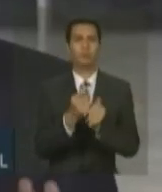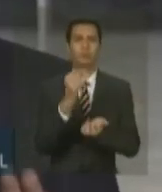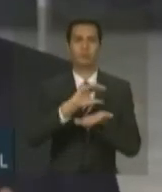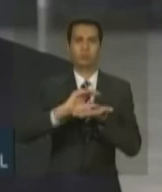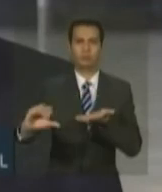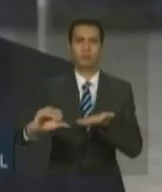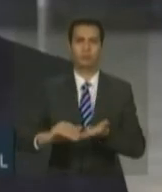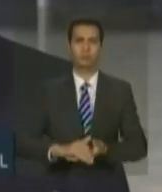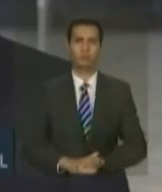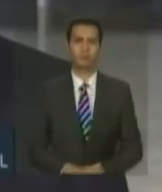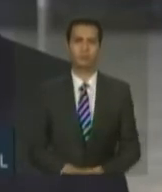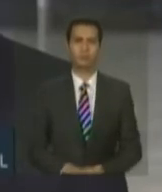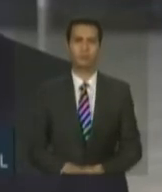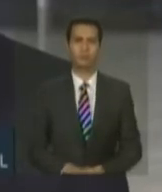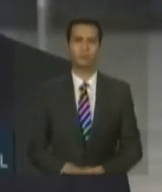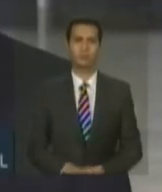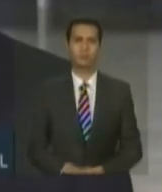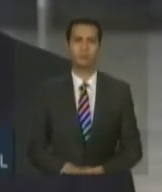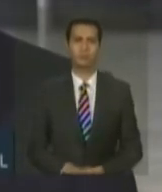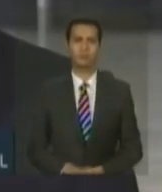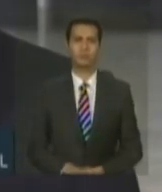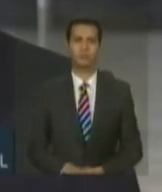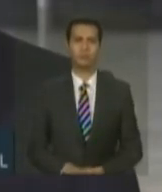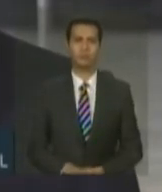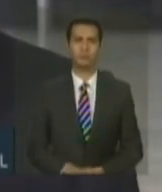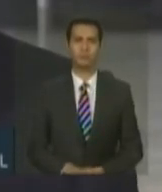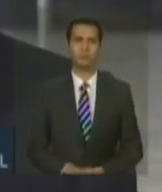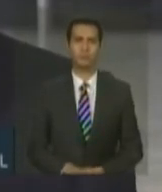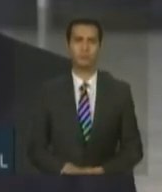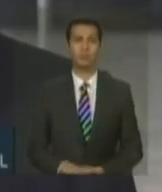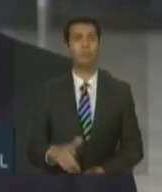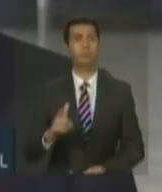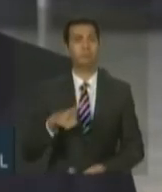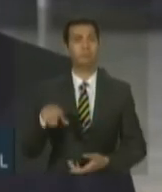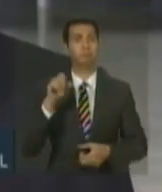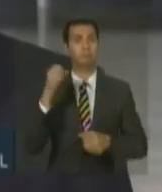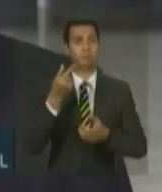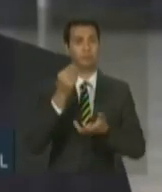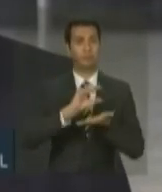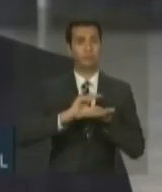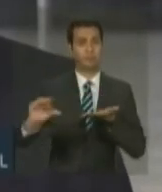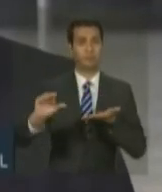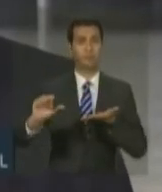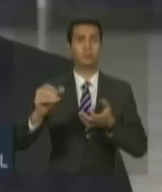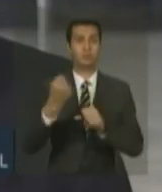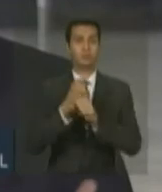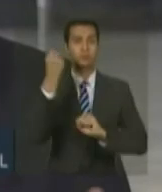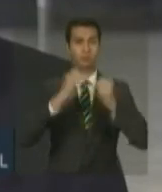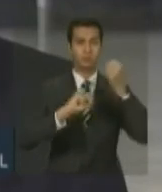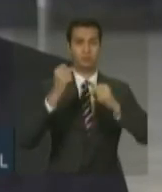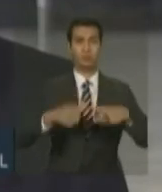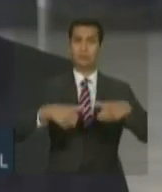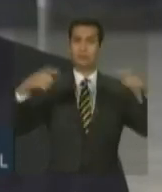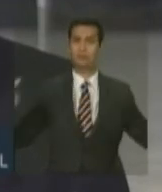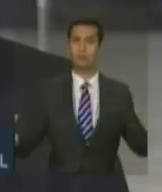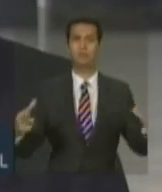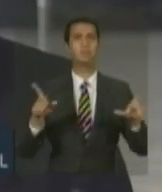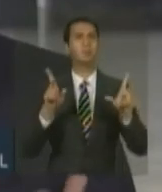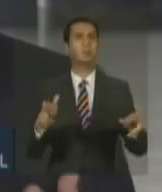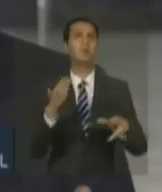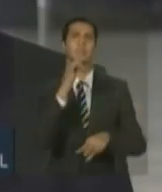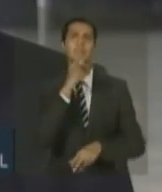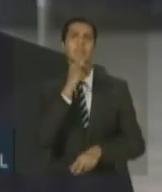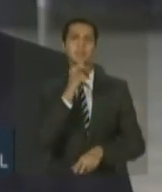estrutural. Guardada as proporções e as especificidades, é semelhante a você trazer uma indústria automotiva. Quando você